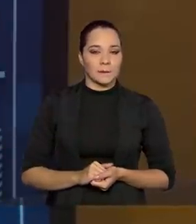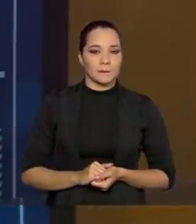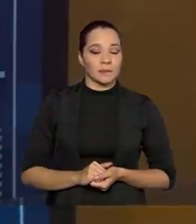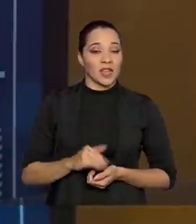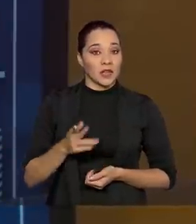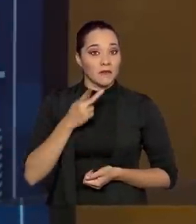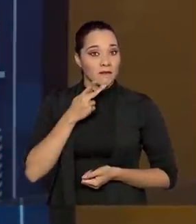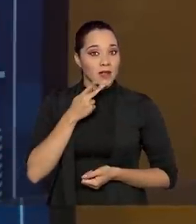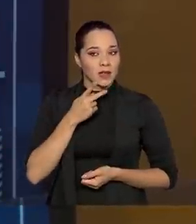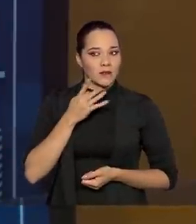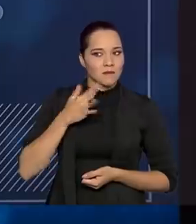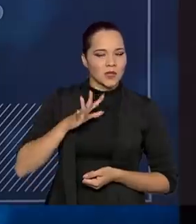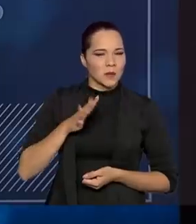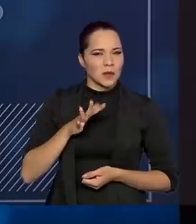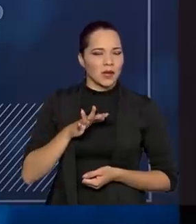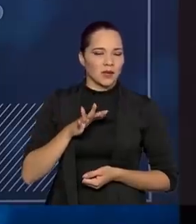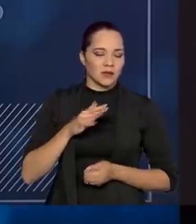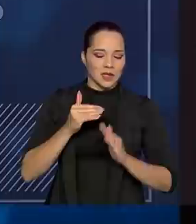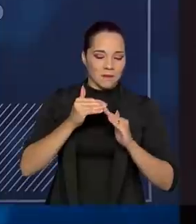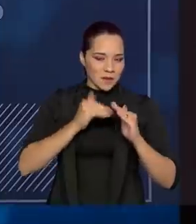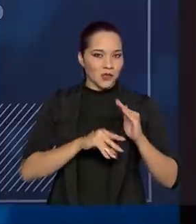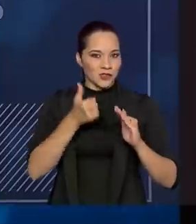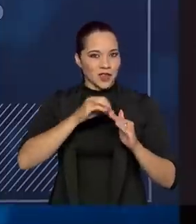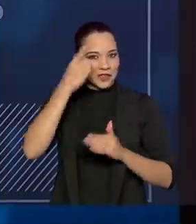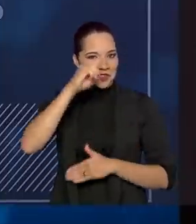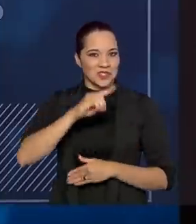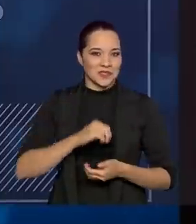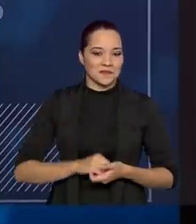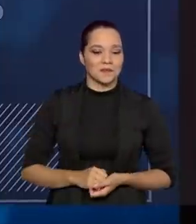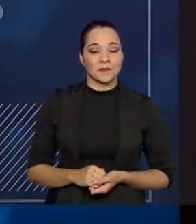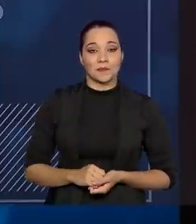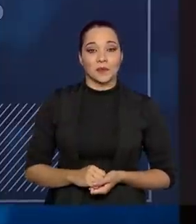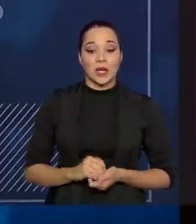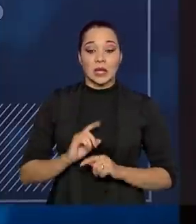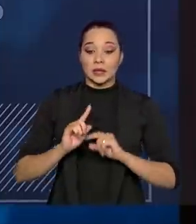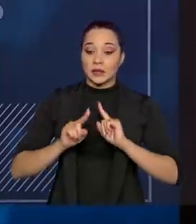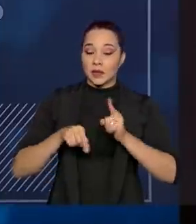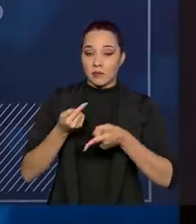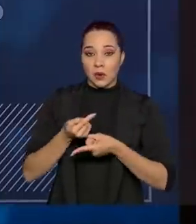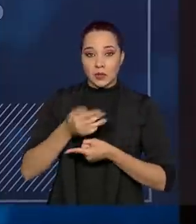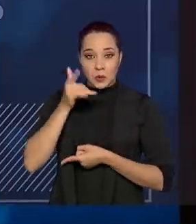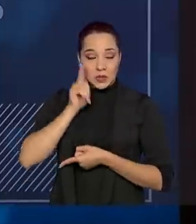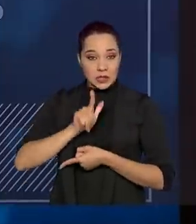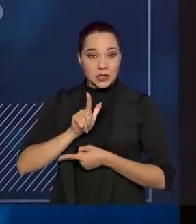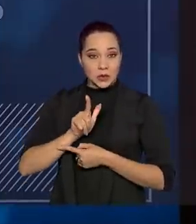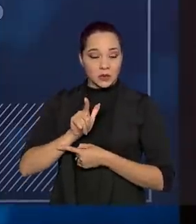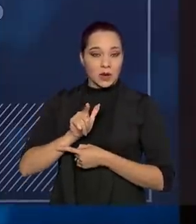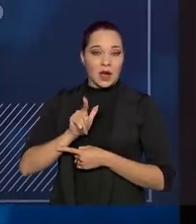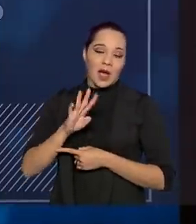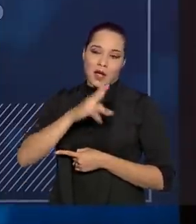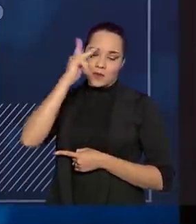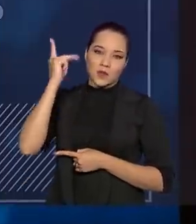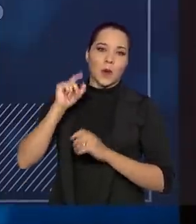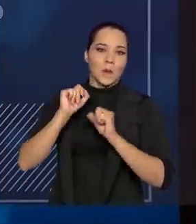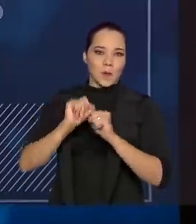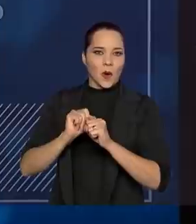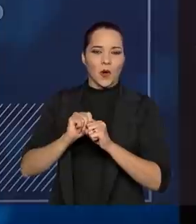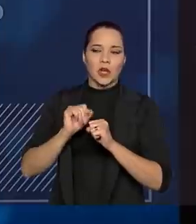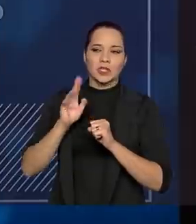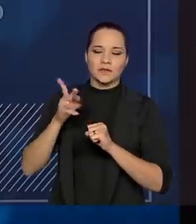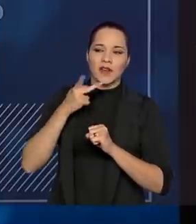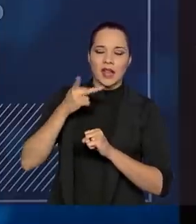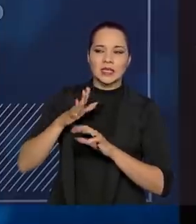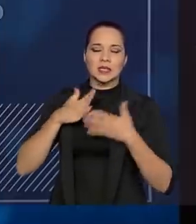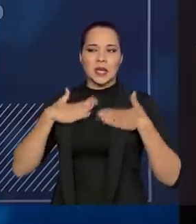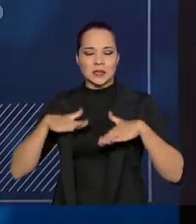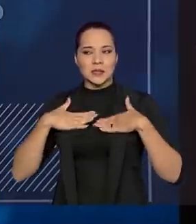o que eu disse é que a média tem sido inferior a esses 10 dias. Após o atendimento, o consumidor pode deixar se está